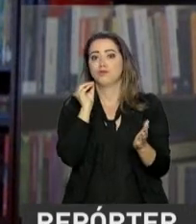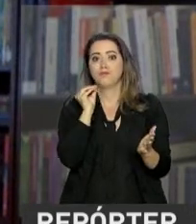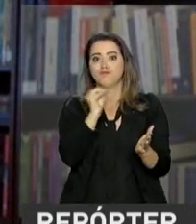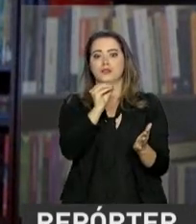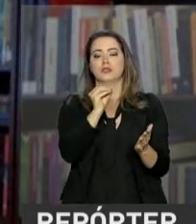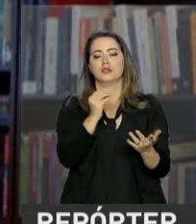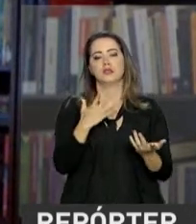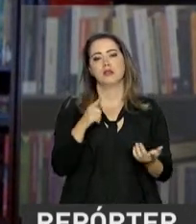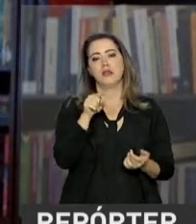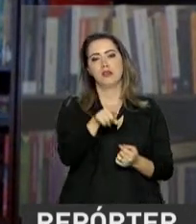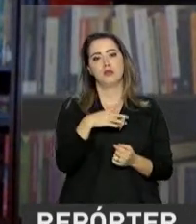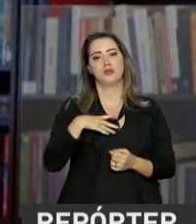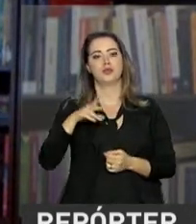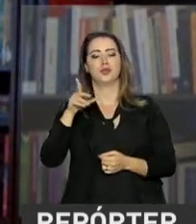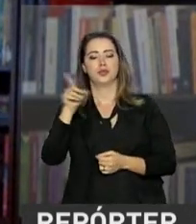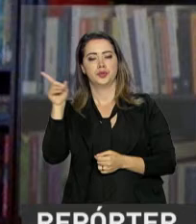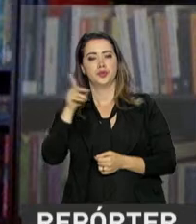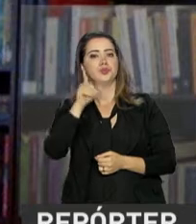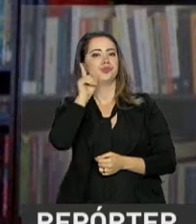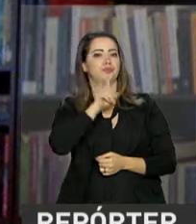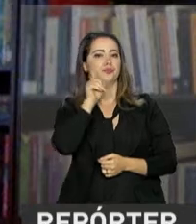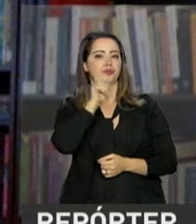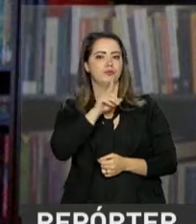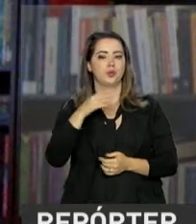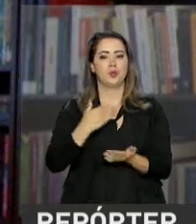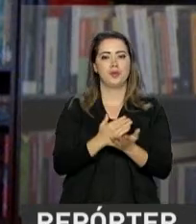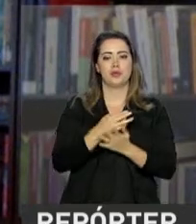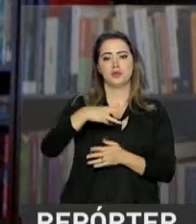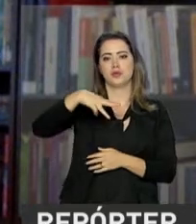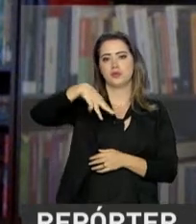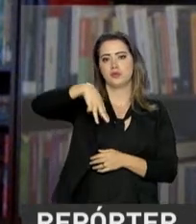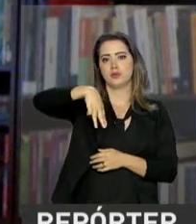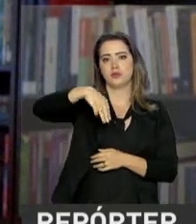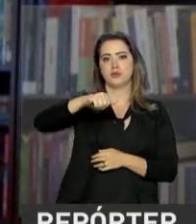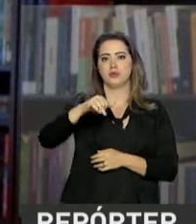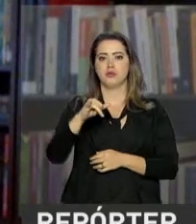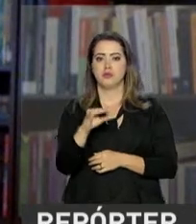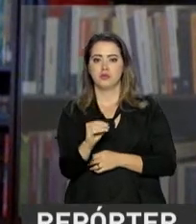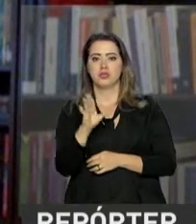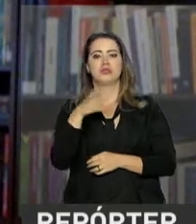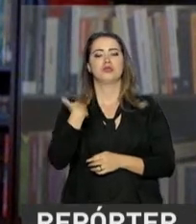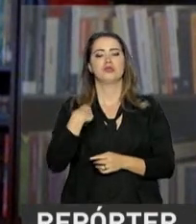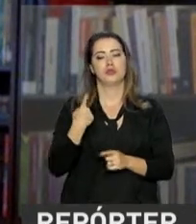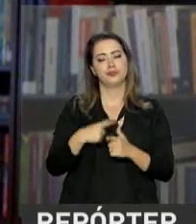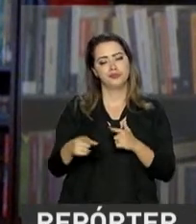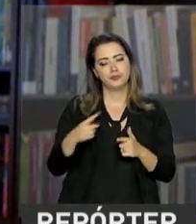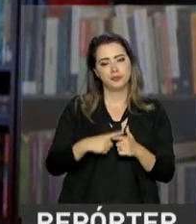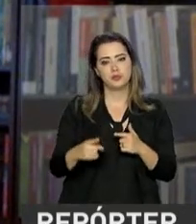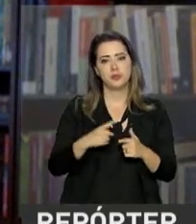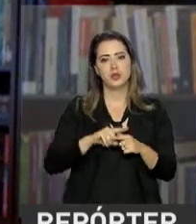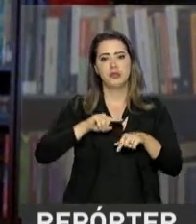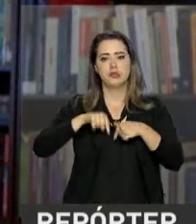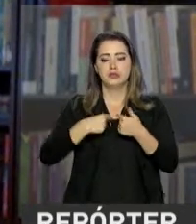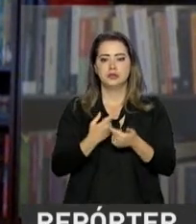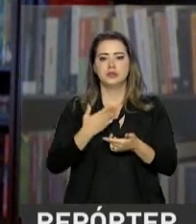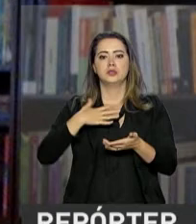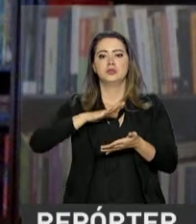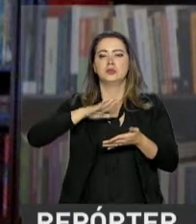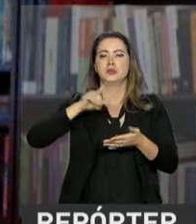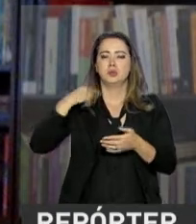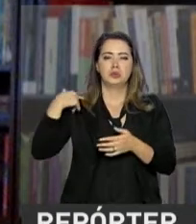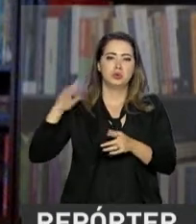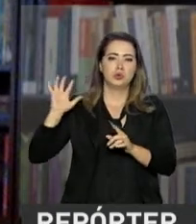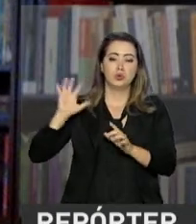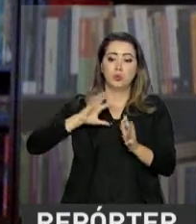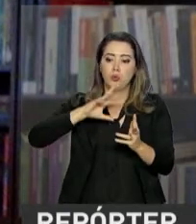Unidos, Donald Trump, desde maio. Uma política que sofreu muitas críticas e que, depois de muita pressão de líderes